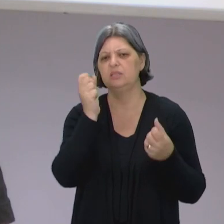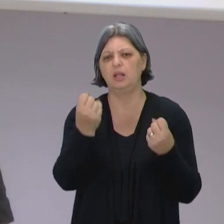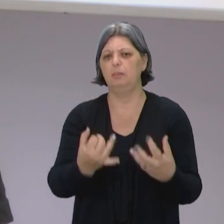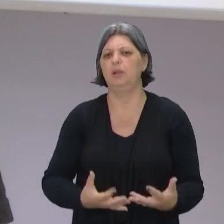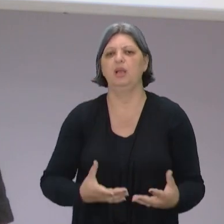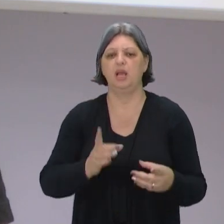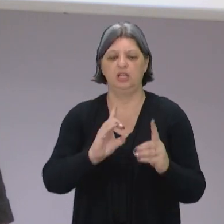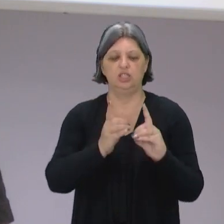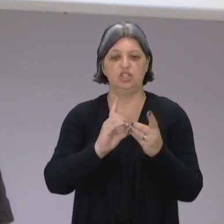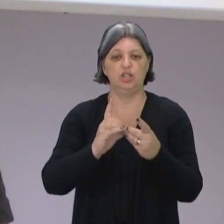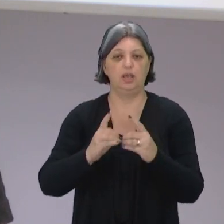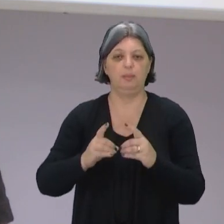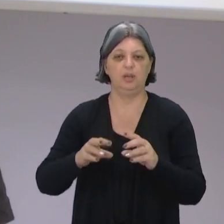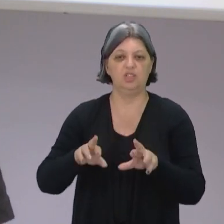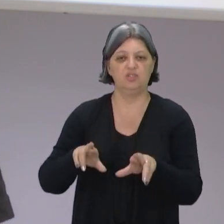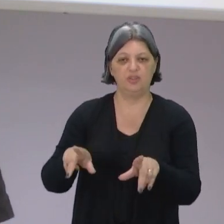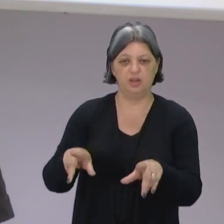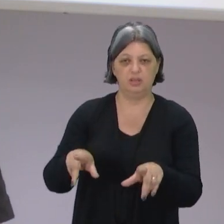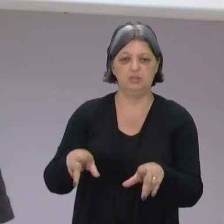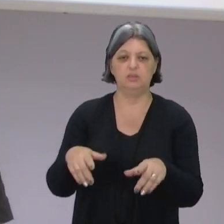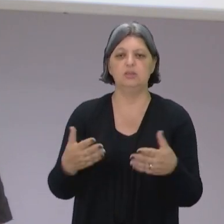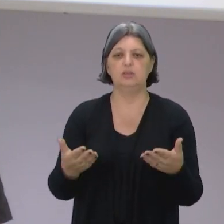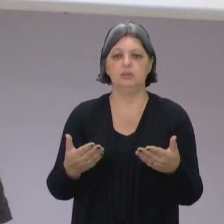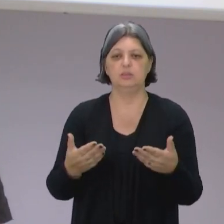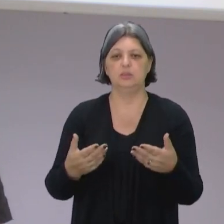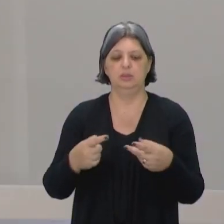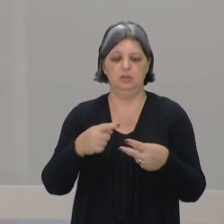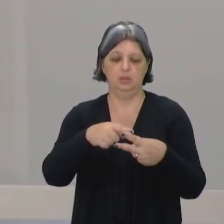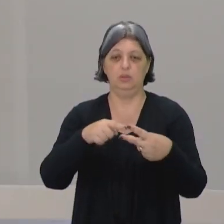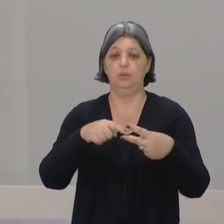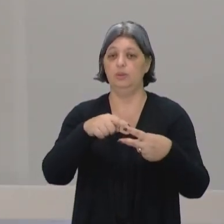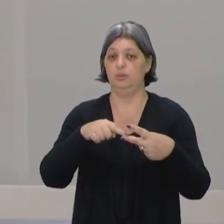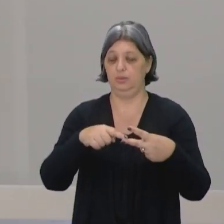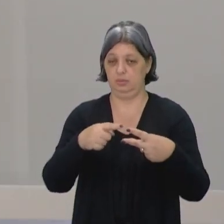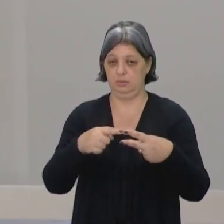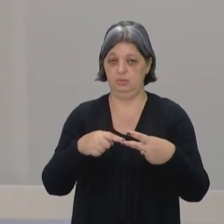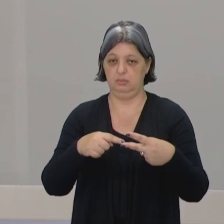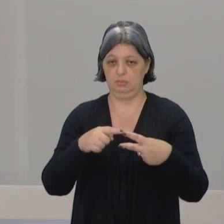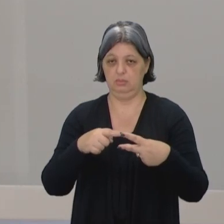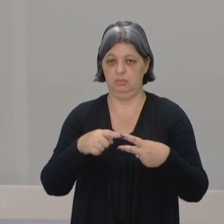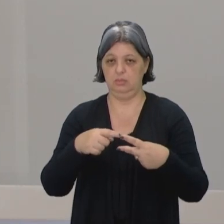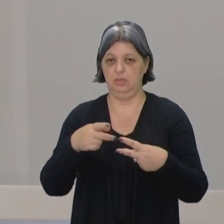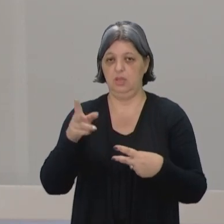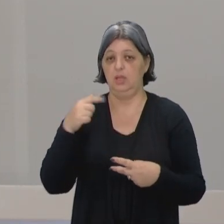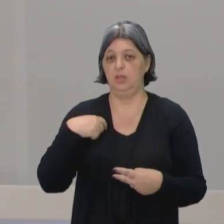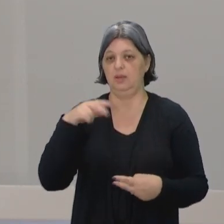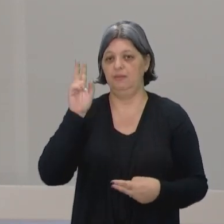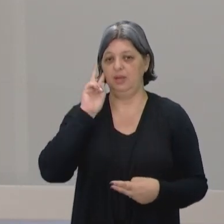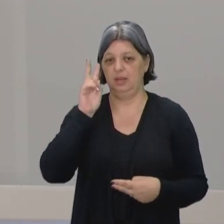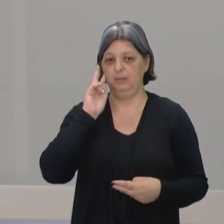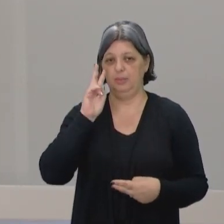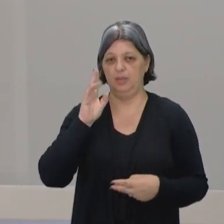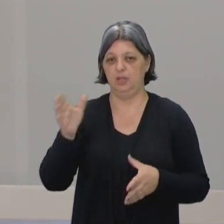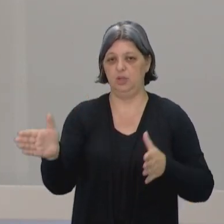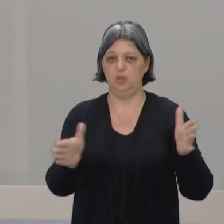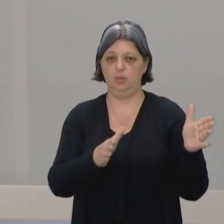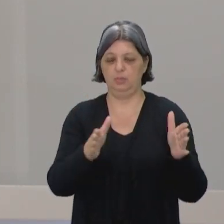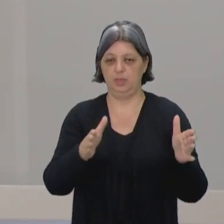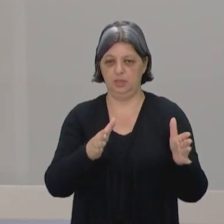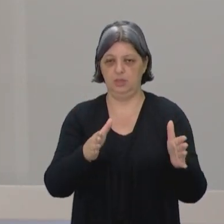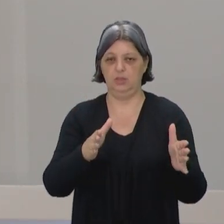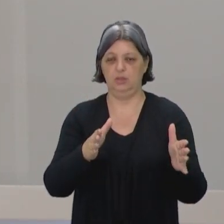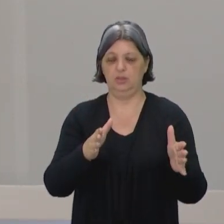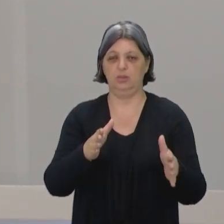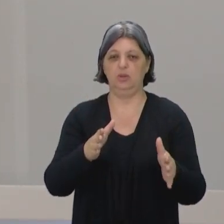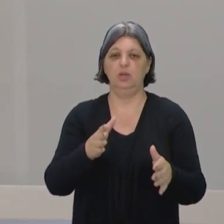essa dinâmica, essa diferença de dinâmica aí entre os dois jornais? Quando você estava falando, eu estava lembrando aqui do meu ensino médio,